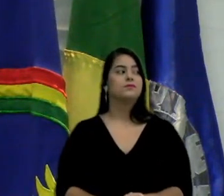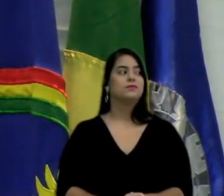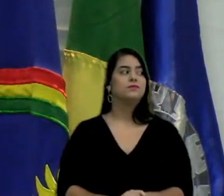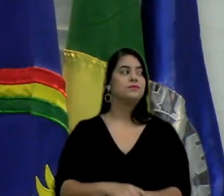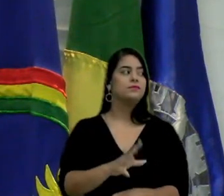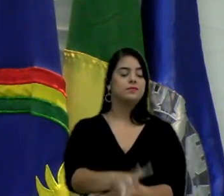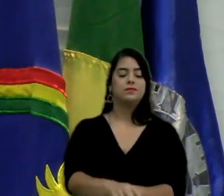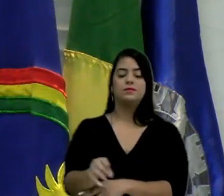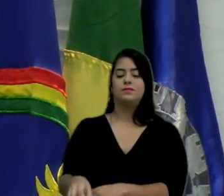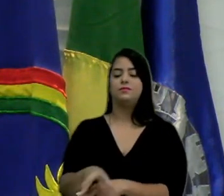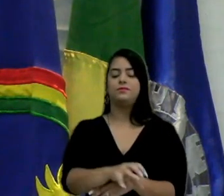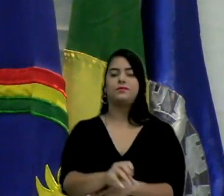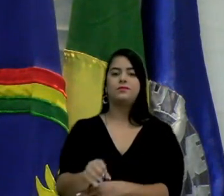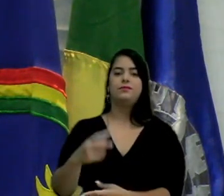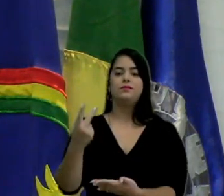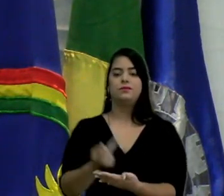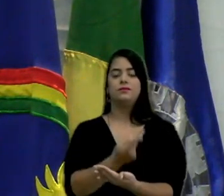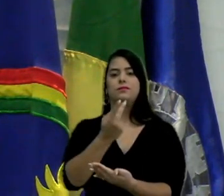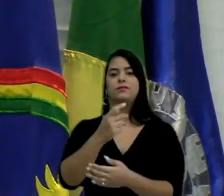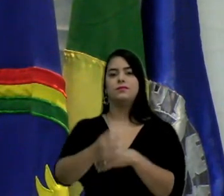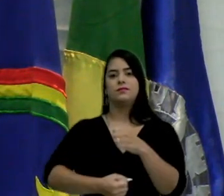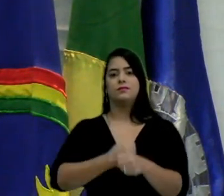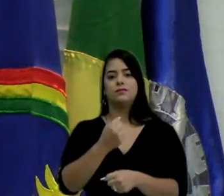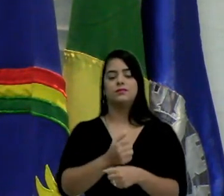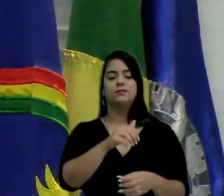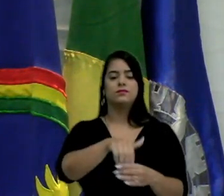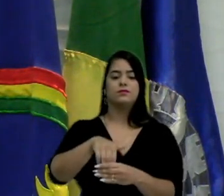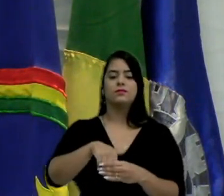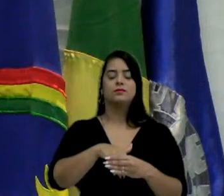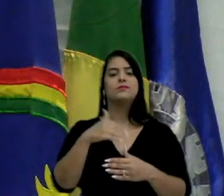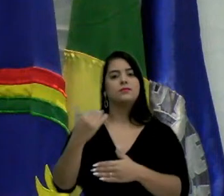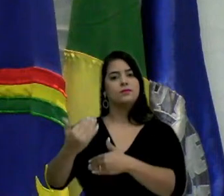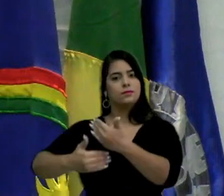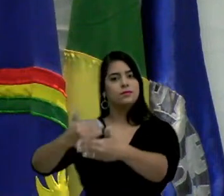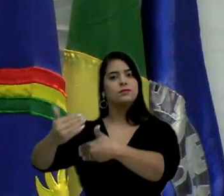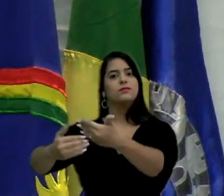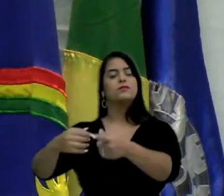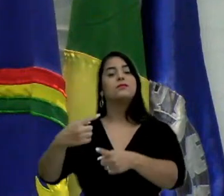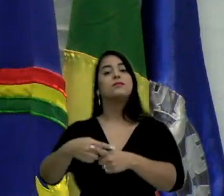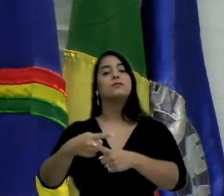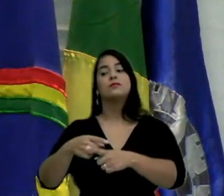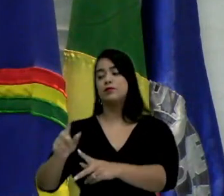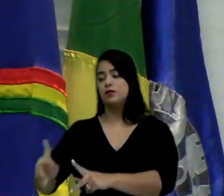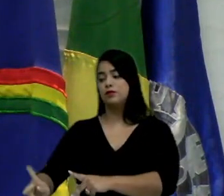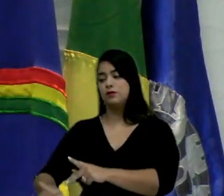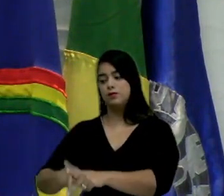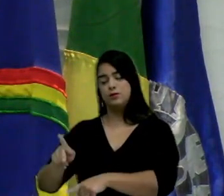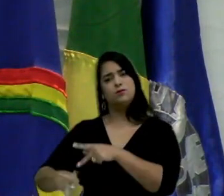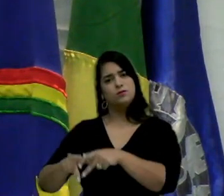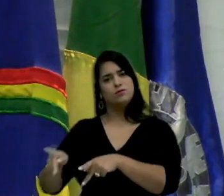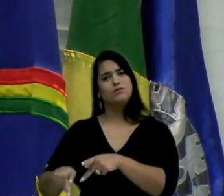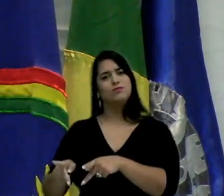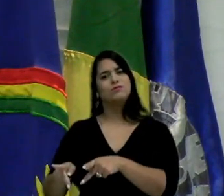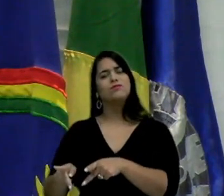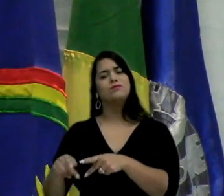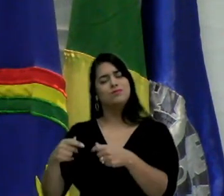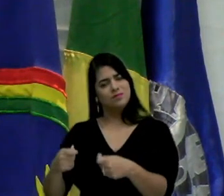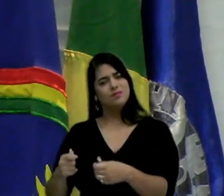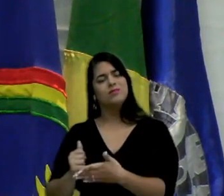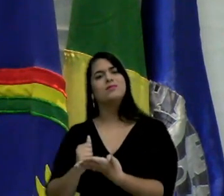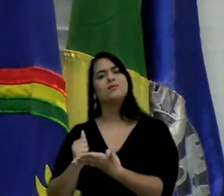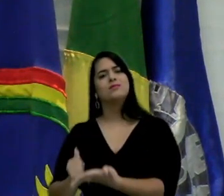estão acontecendo no ano da eleição que continue que o nosso povo merece que não seja só nos nos anos